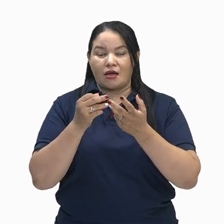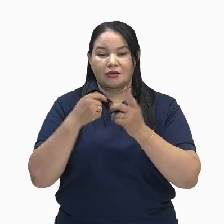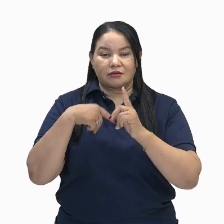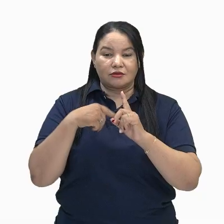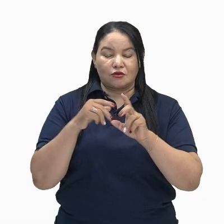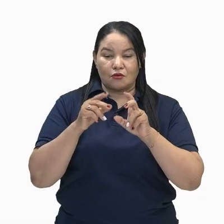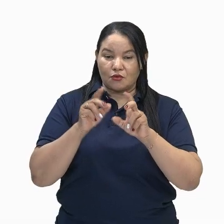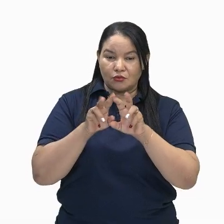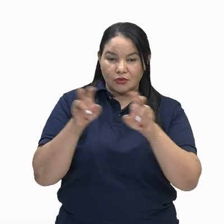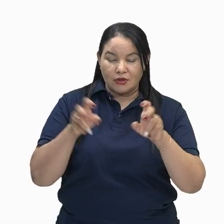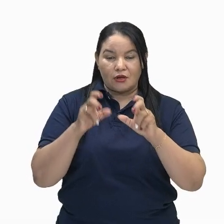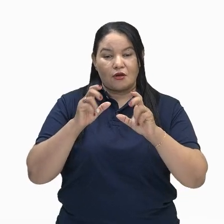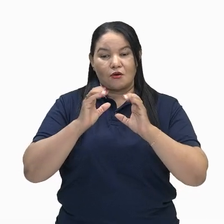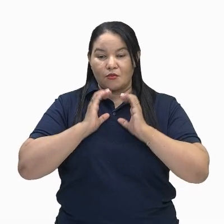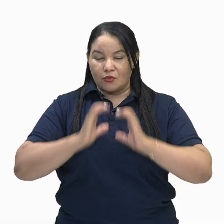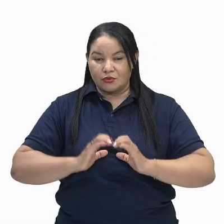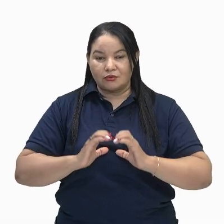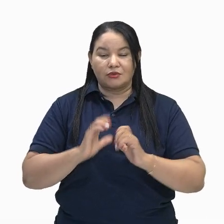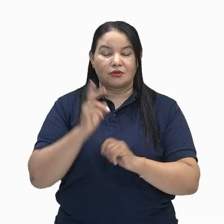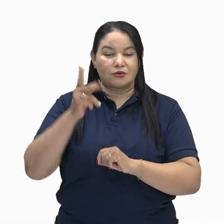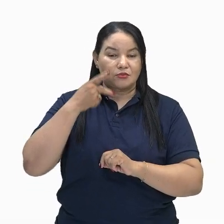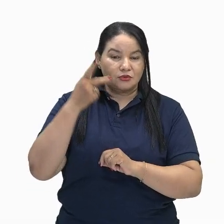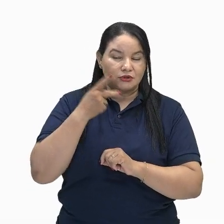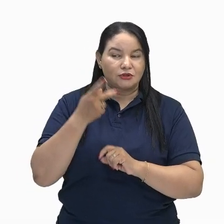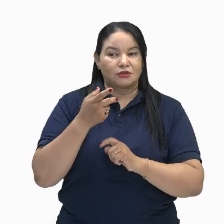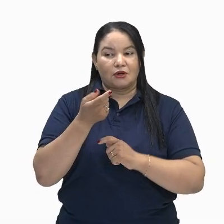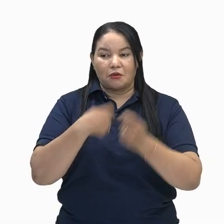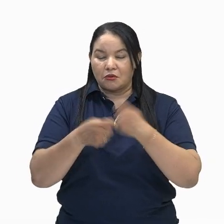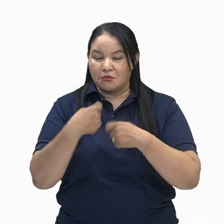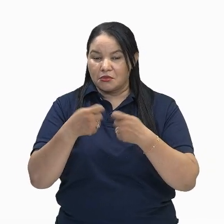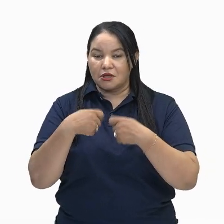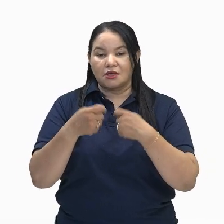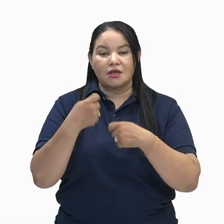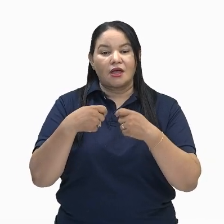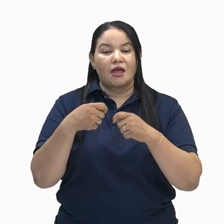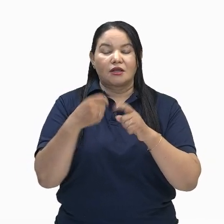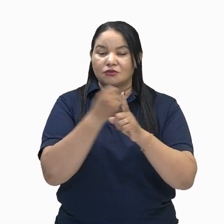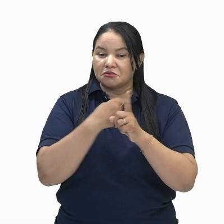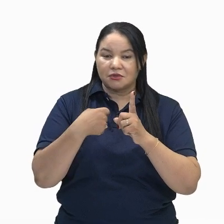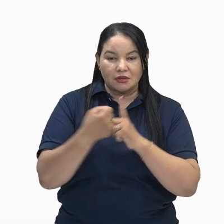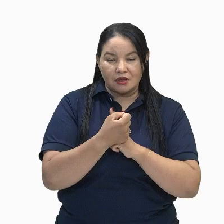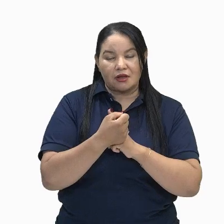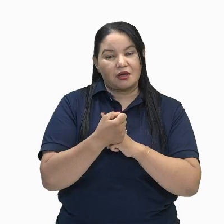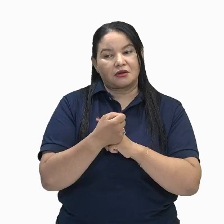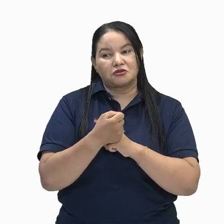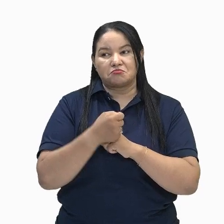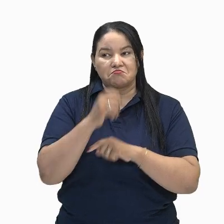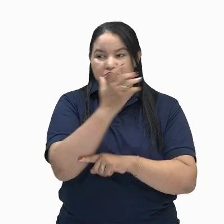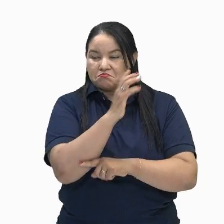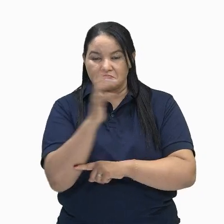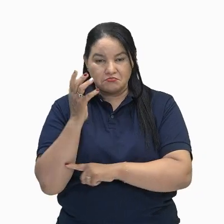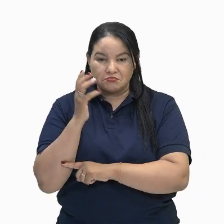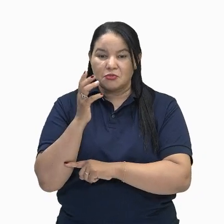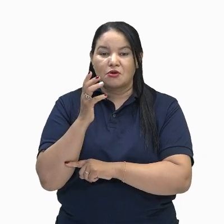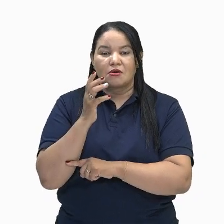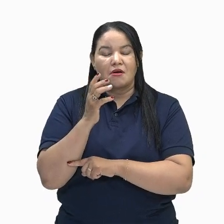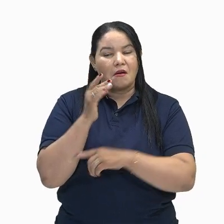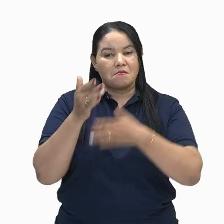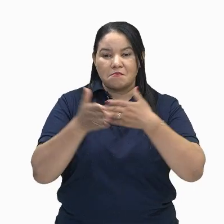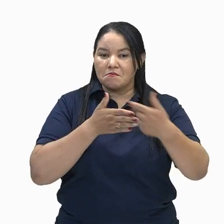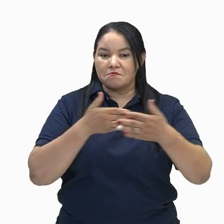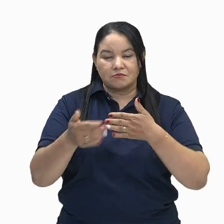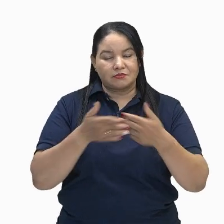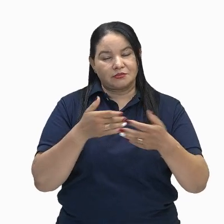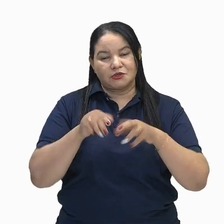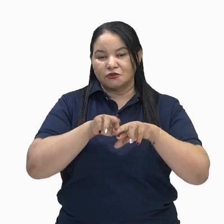da política, a respeito da economia, a respeito da sociedade, do meio ambiente, de qualquer